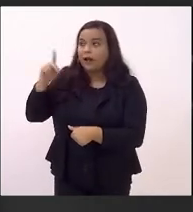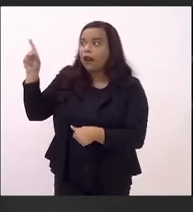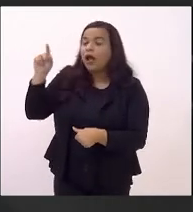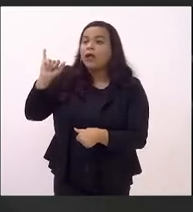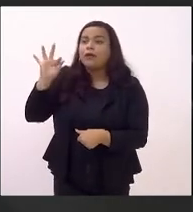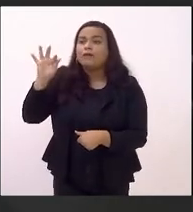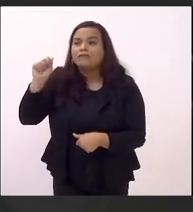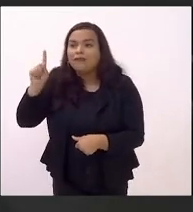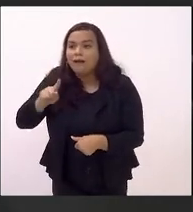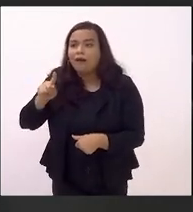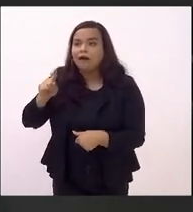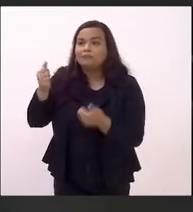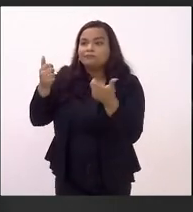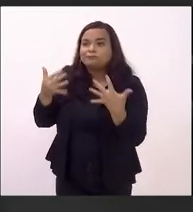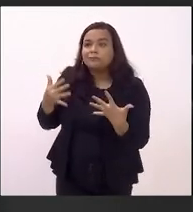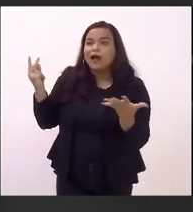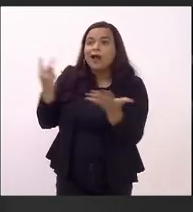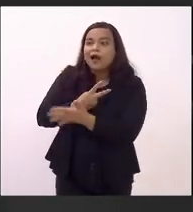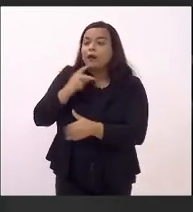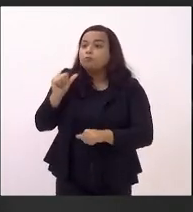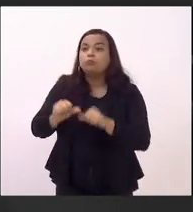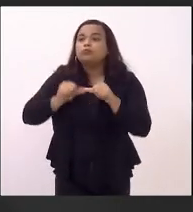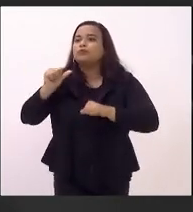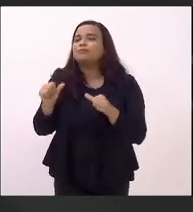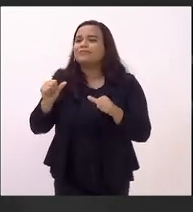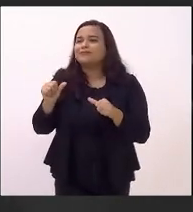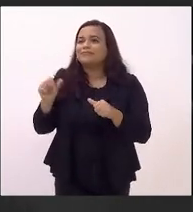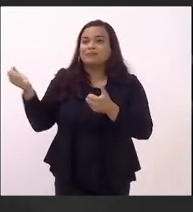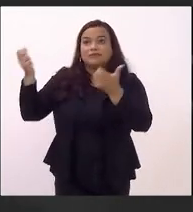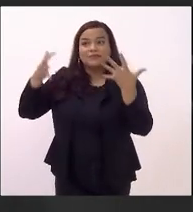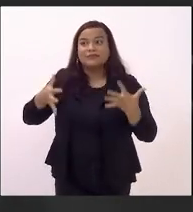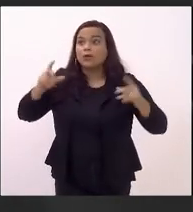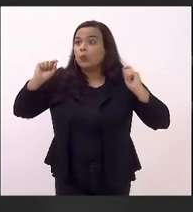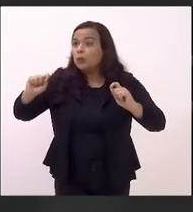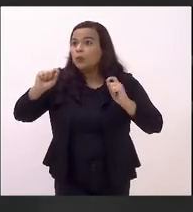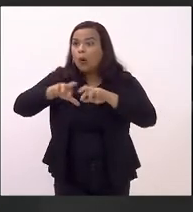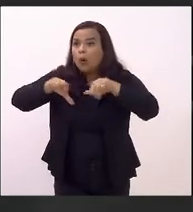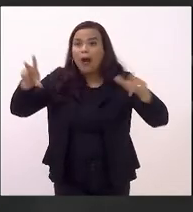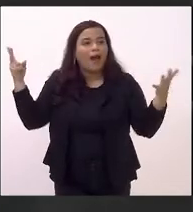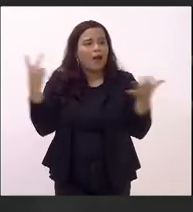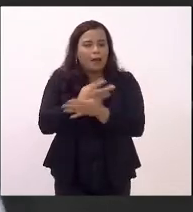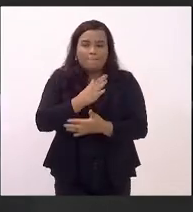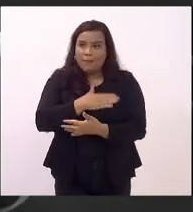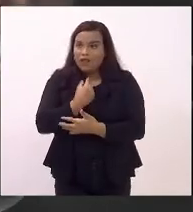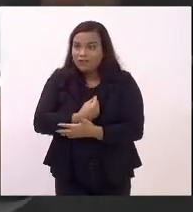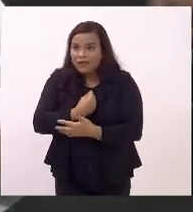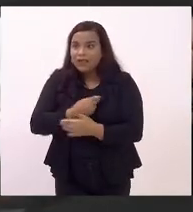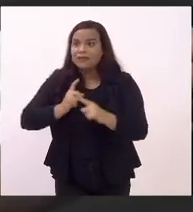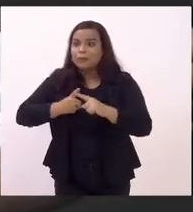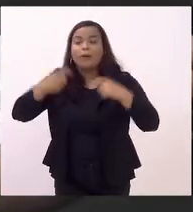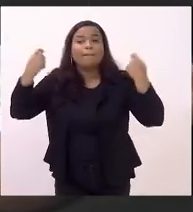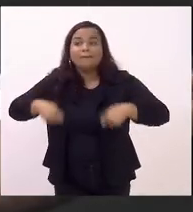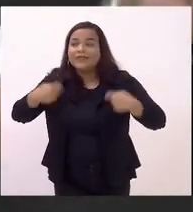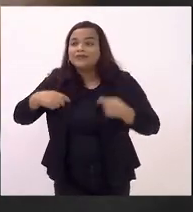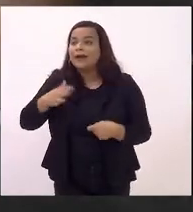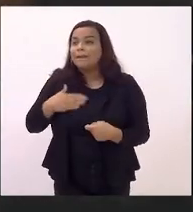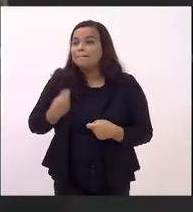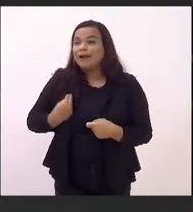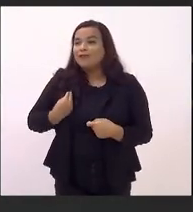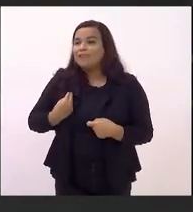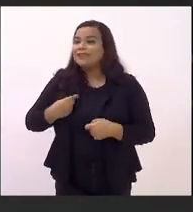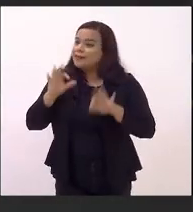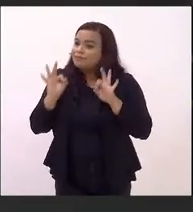ódio, porque eu passei porque eu tinha que ter passado. É interessante isso. Tudo que aconteceu na minha vida, eu tinha